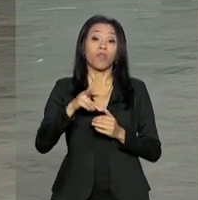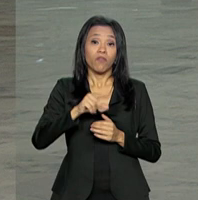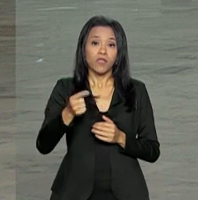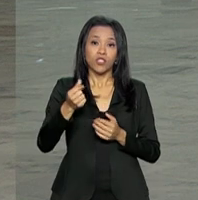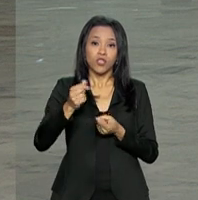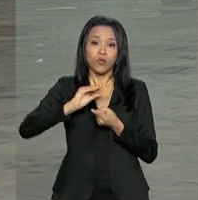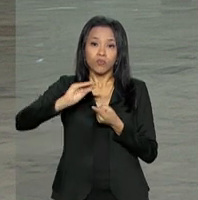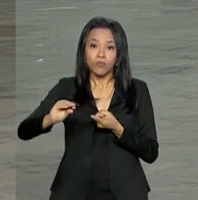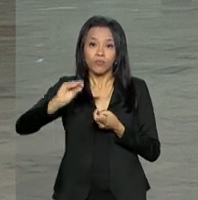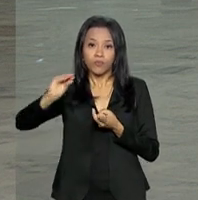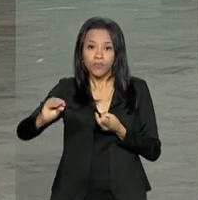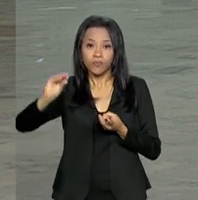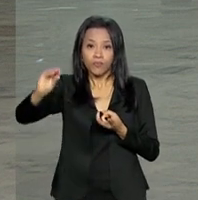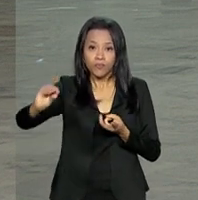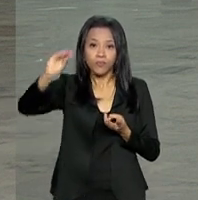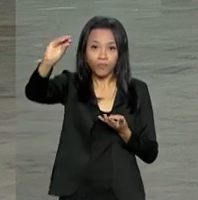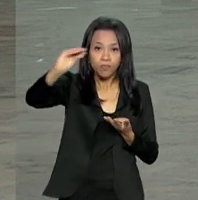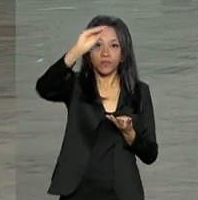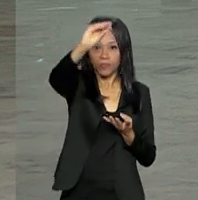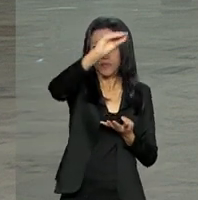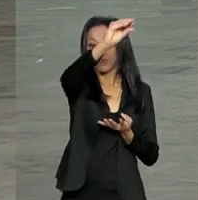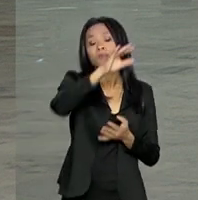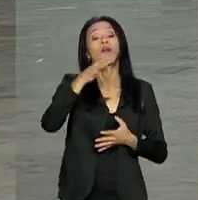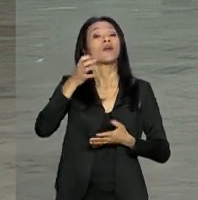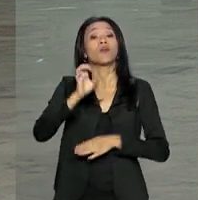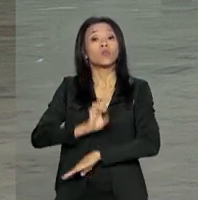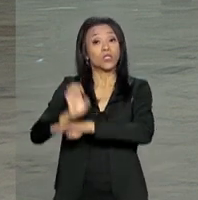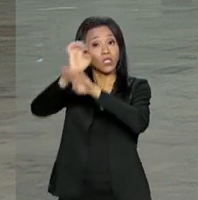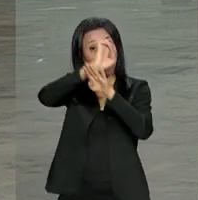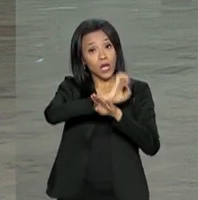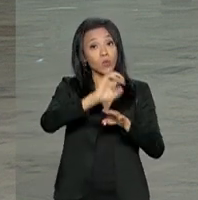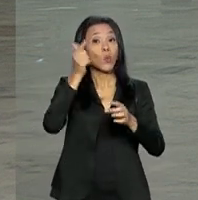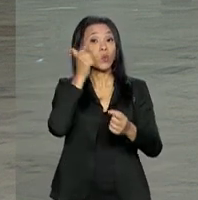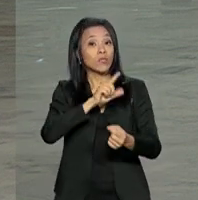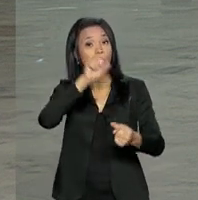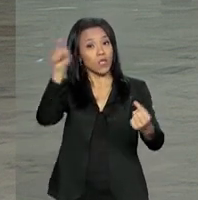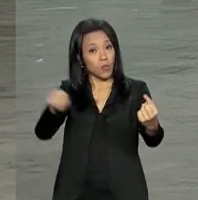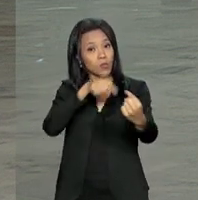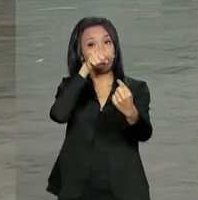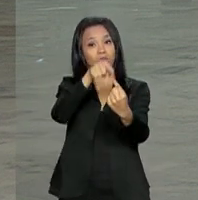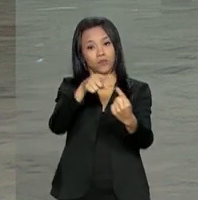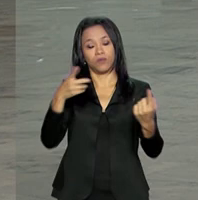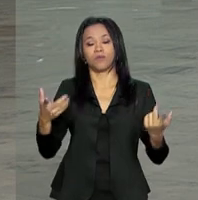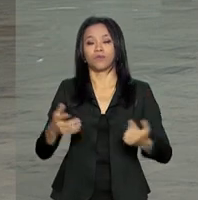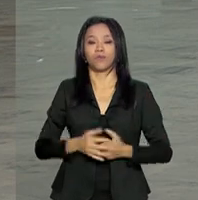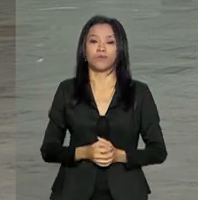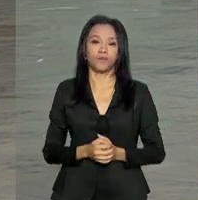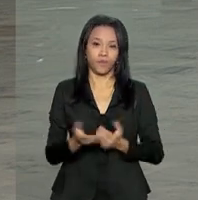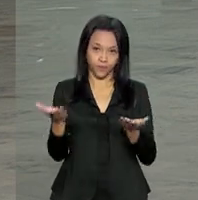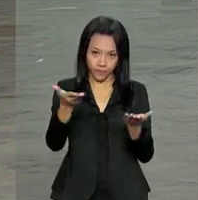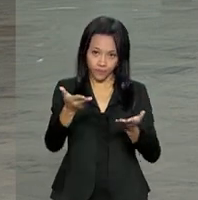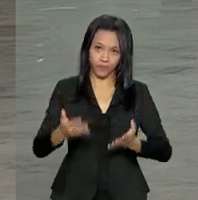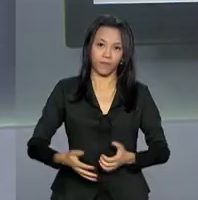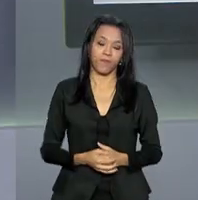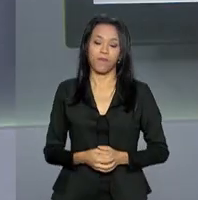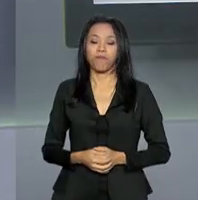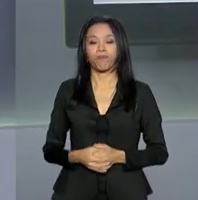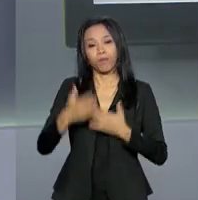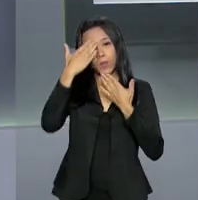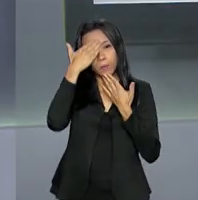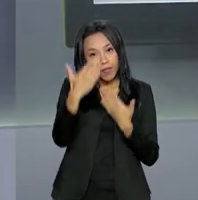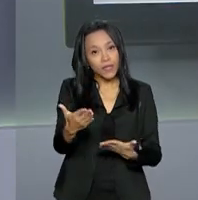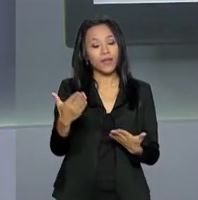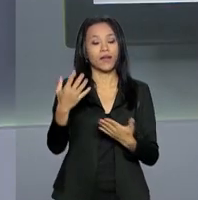que os estados cumpram as metas do programa de resultados do ministério da educação foto com você muito